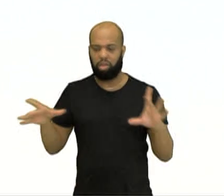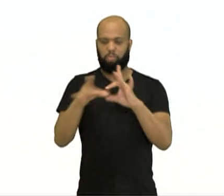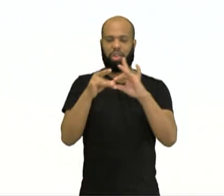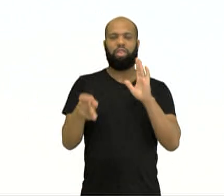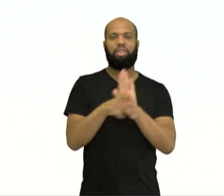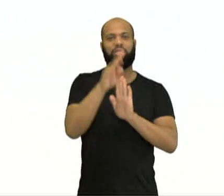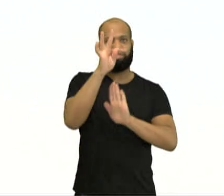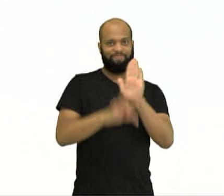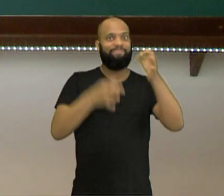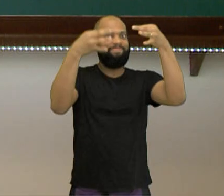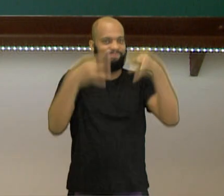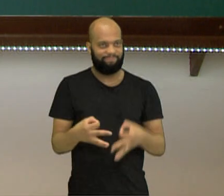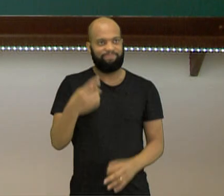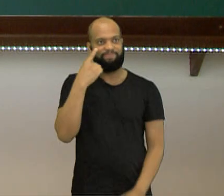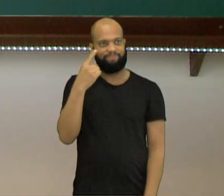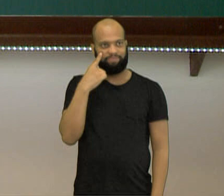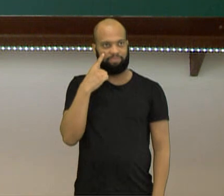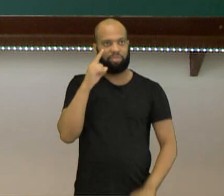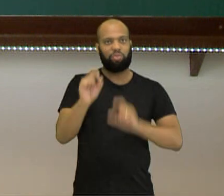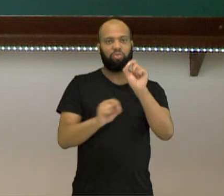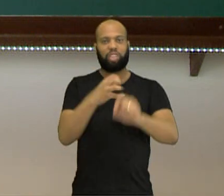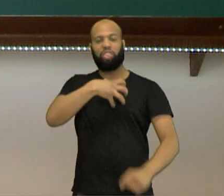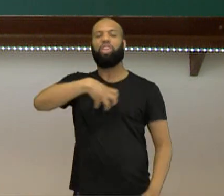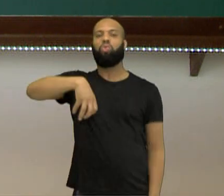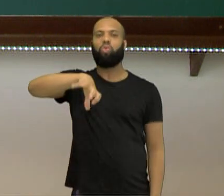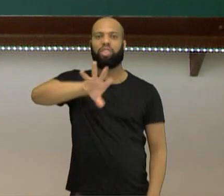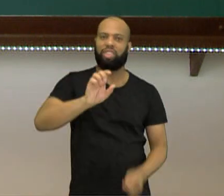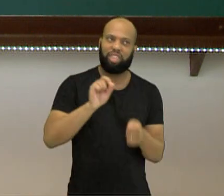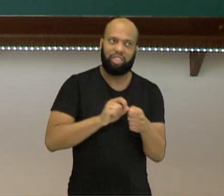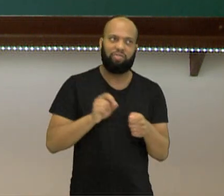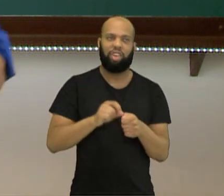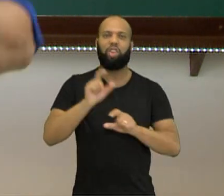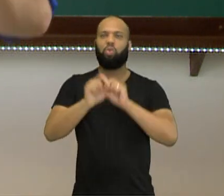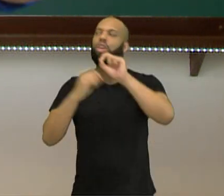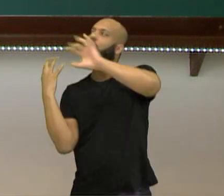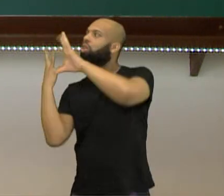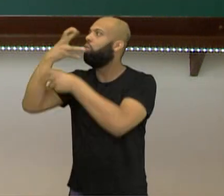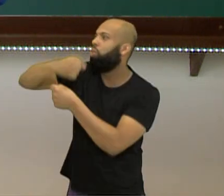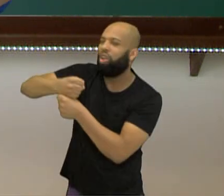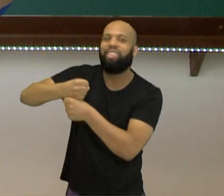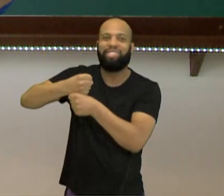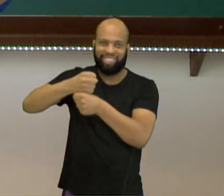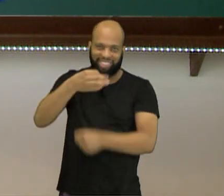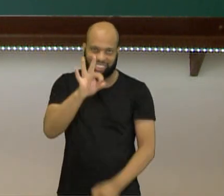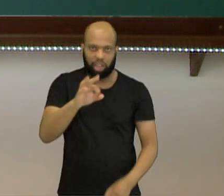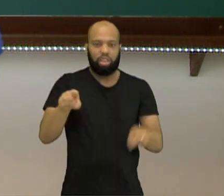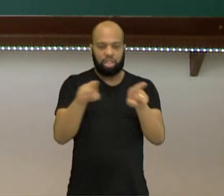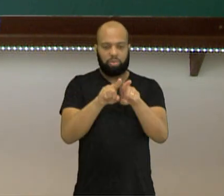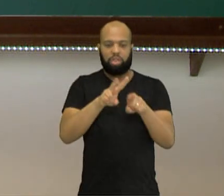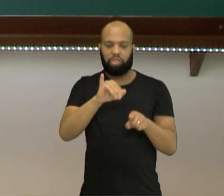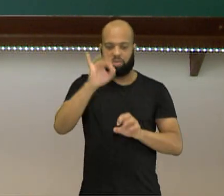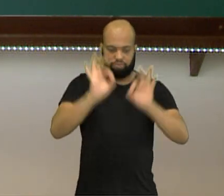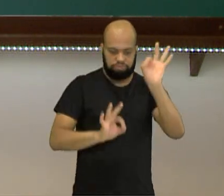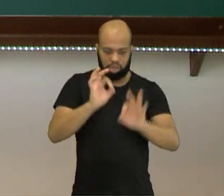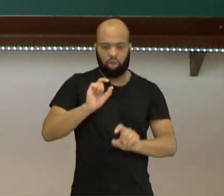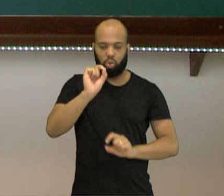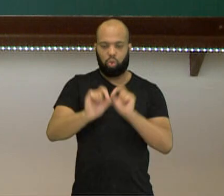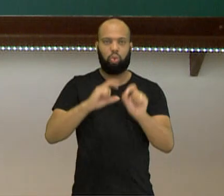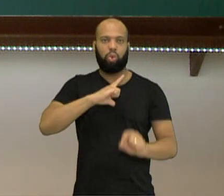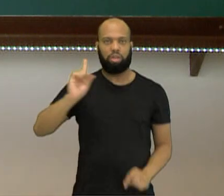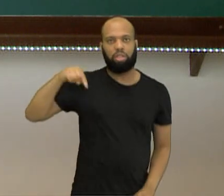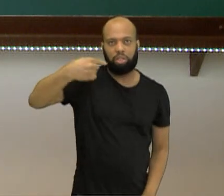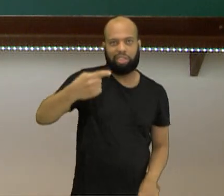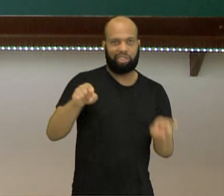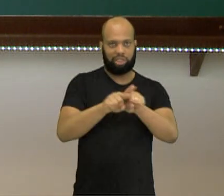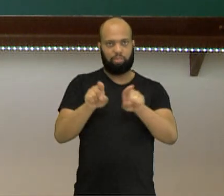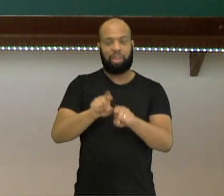textuais. Vocês viram? É assim que faz. Retomadas. E também preparar o que vem na sequência.